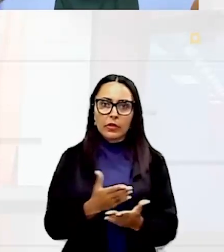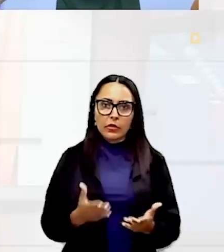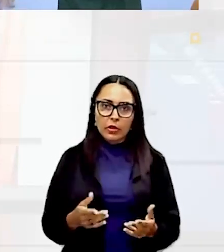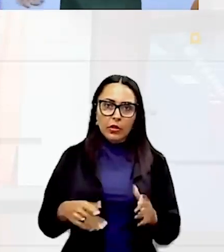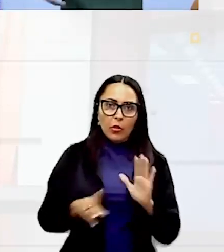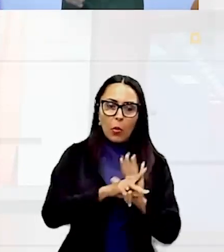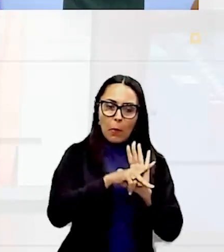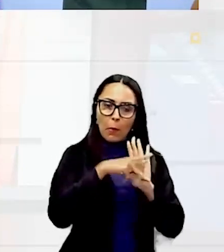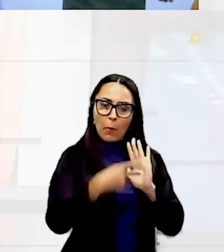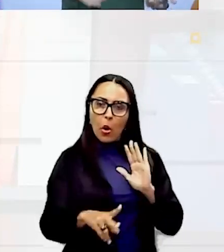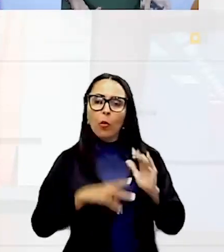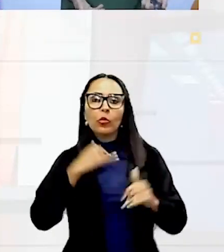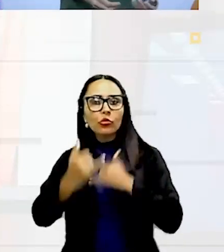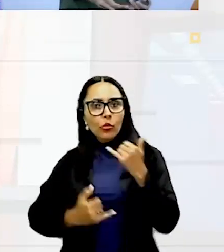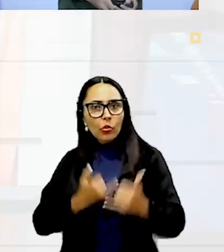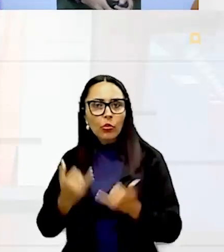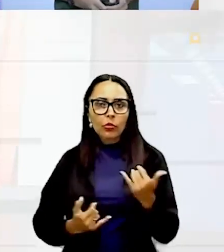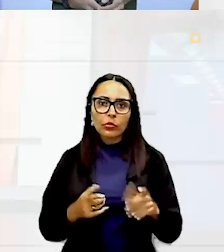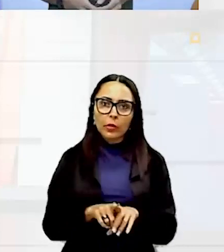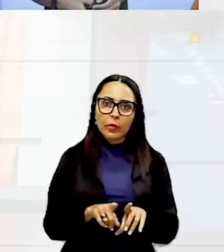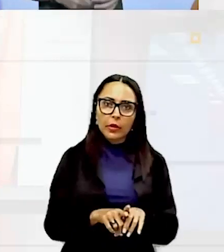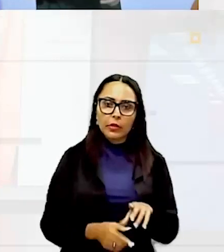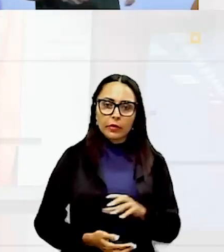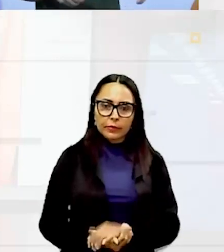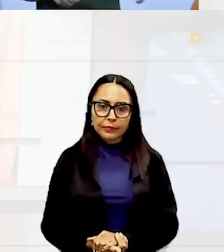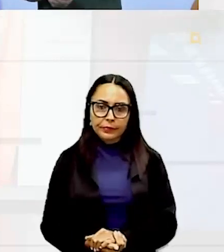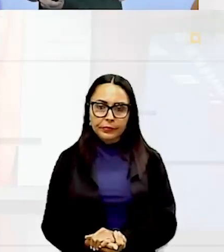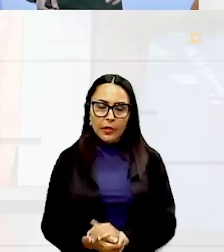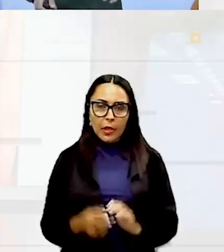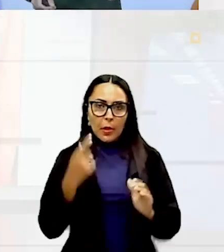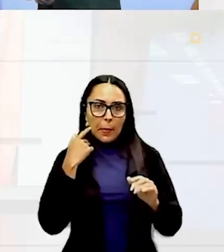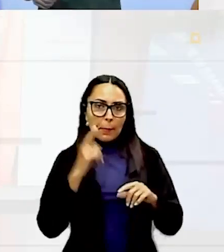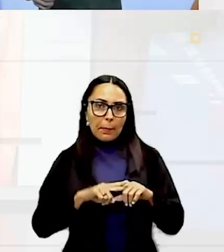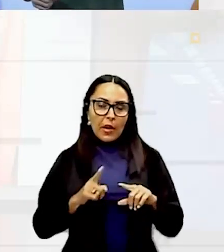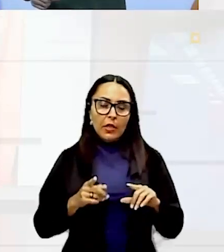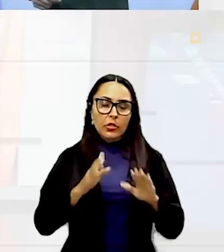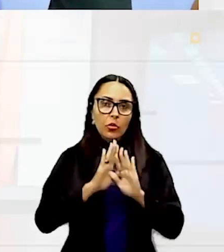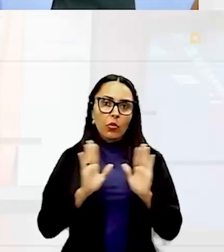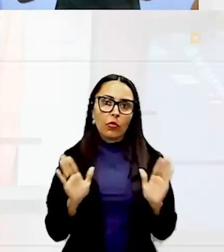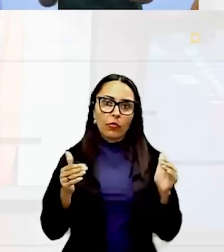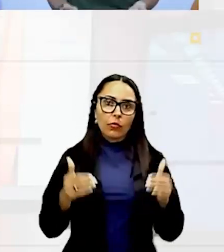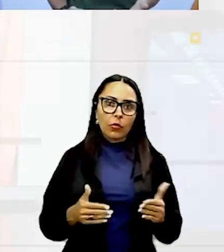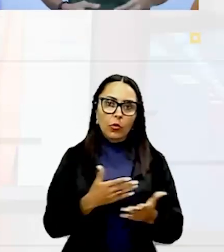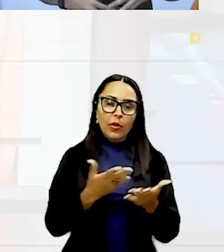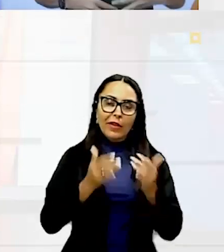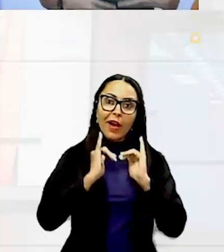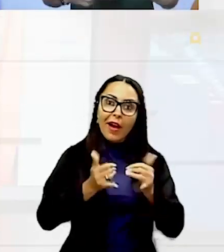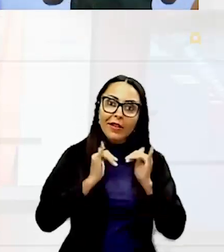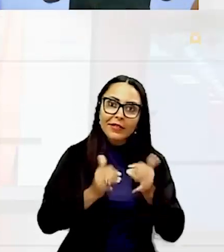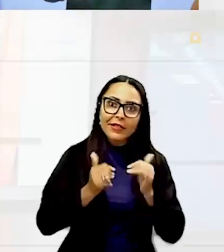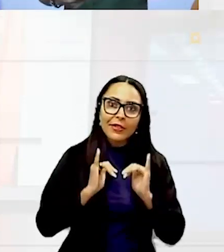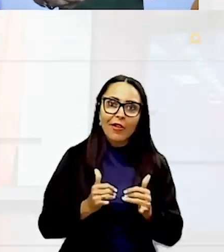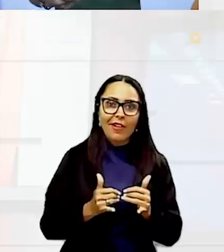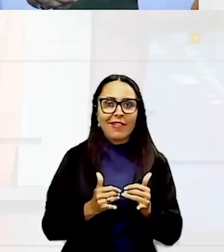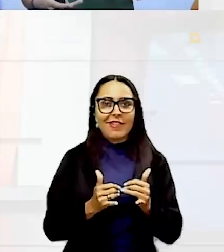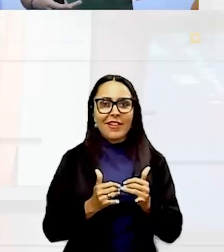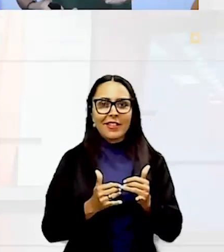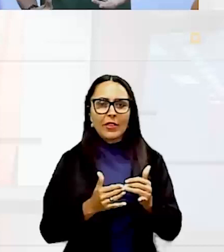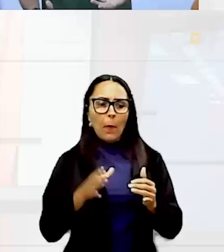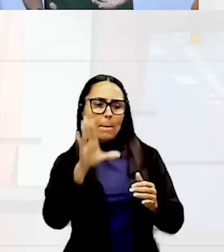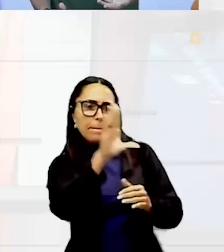próprio jogo, que o jogador não pode jogar. Mas o foco geralmente é essa questão da narrativa, de contar uma